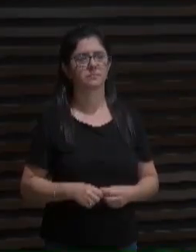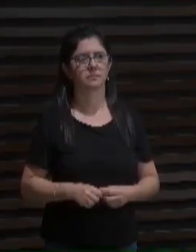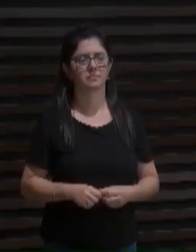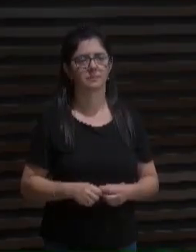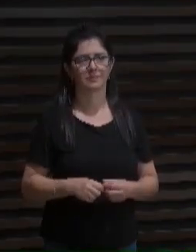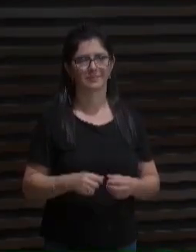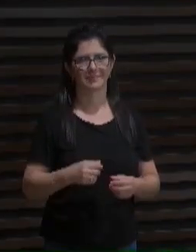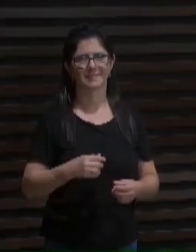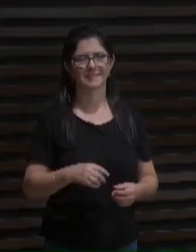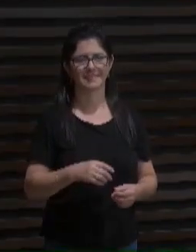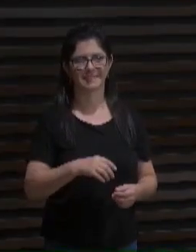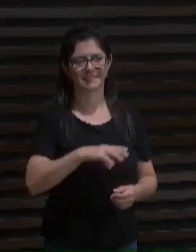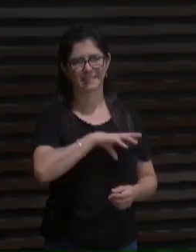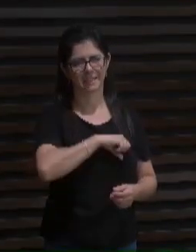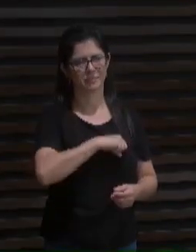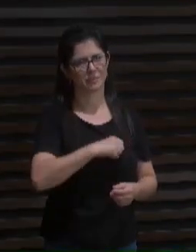Estou falando em amor aqui, tá?